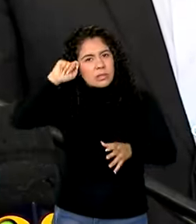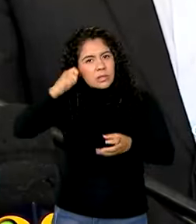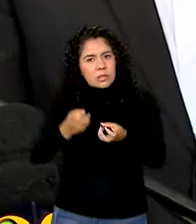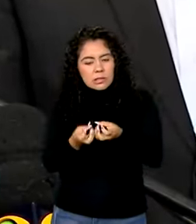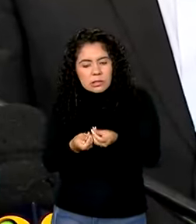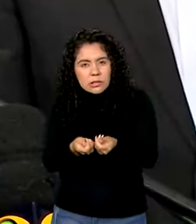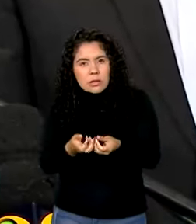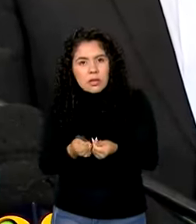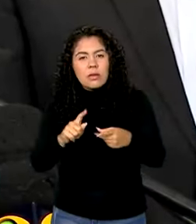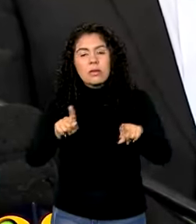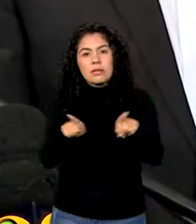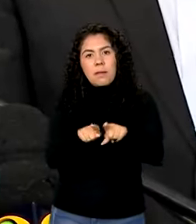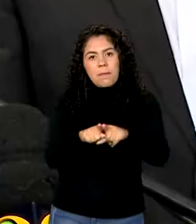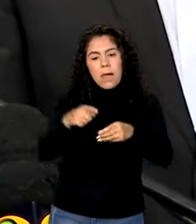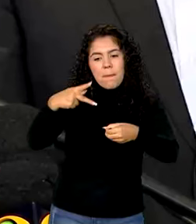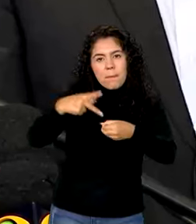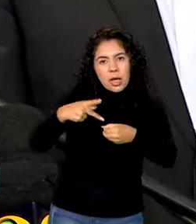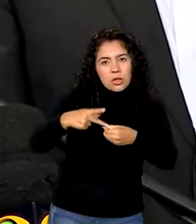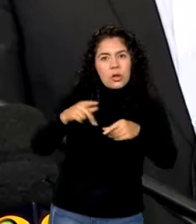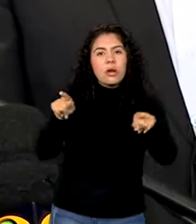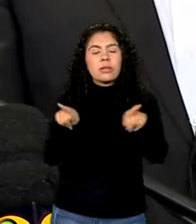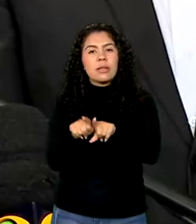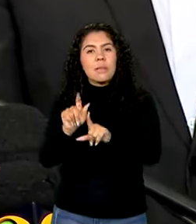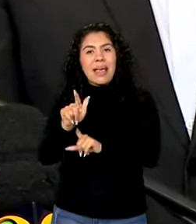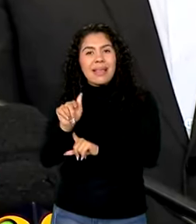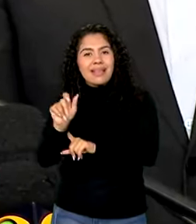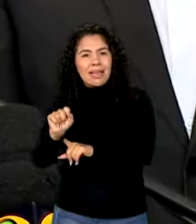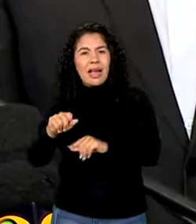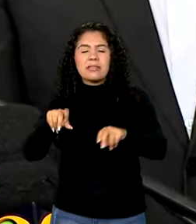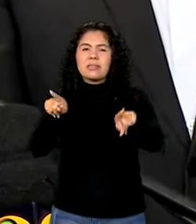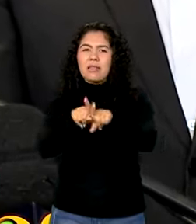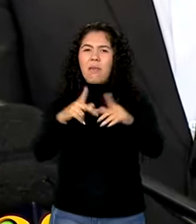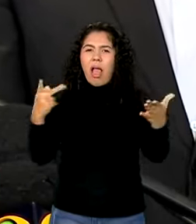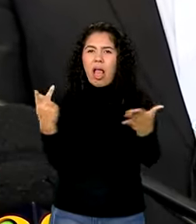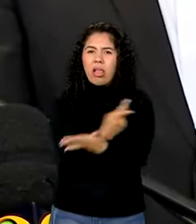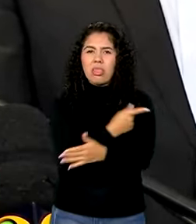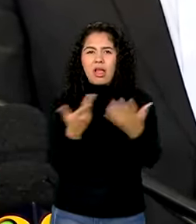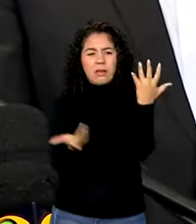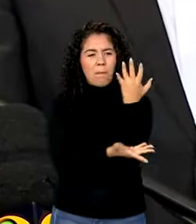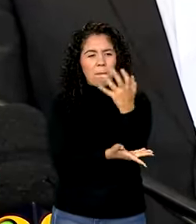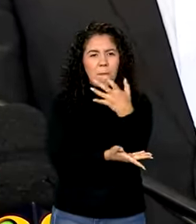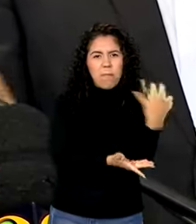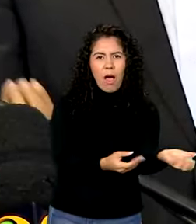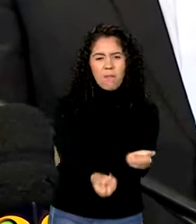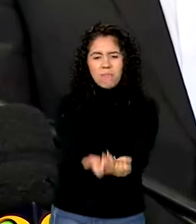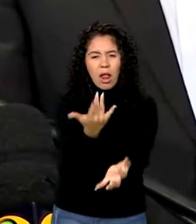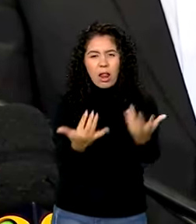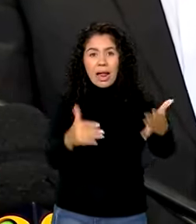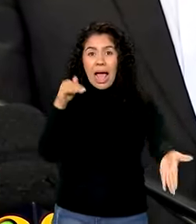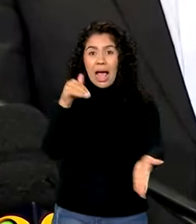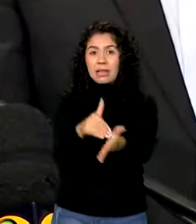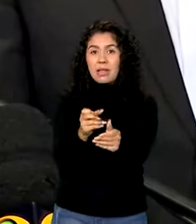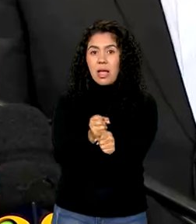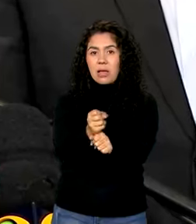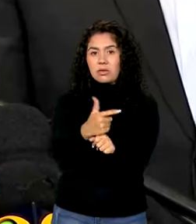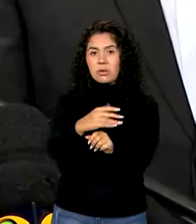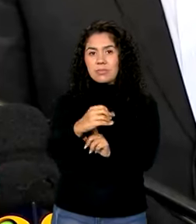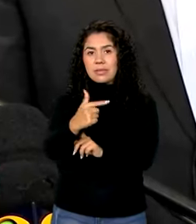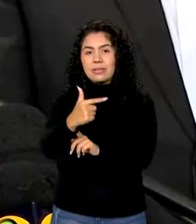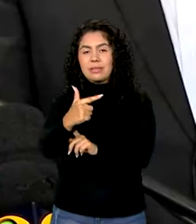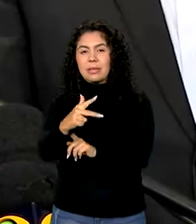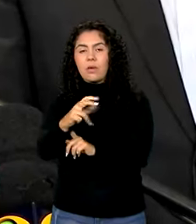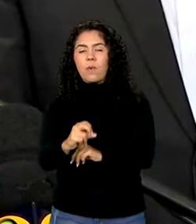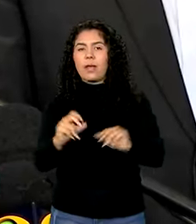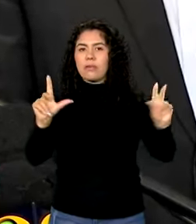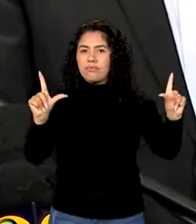e do gás, principalmente, e do desmatamento, até 2050. Na COP30, nós vamos